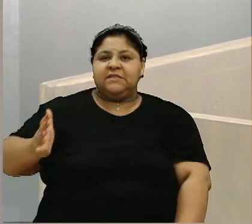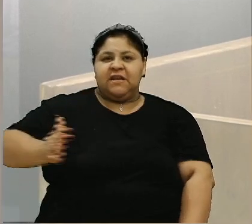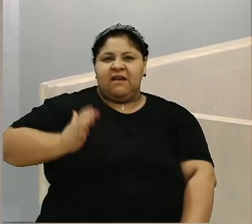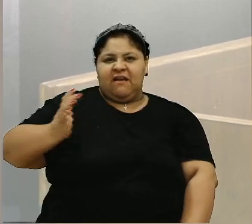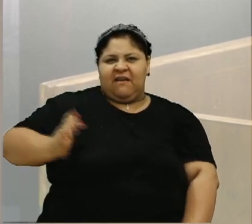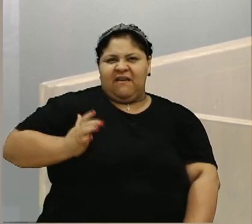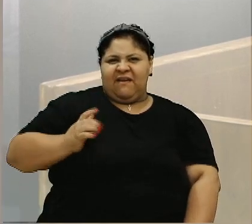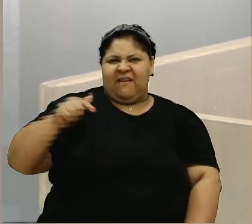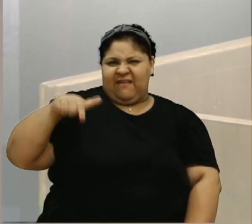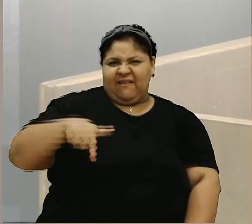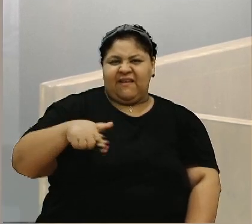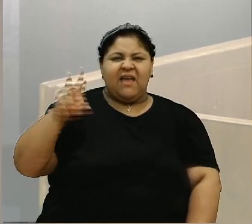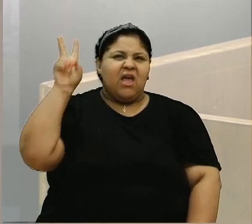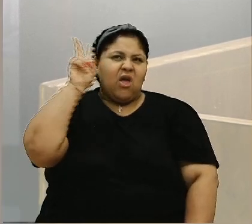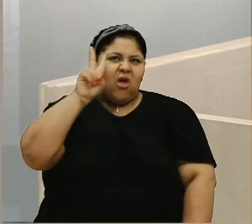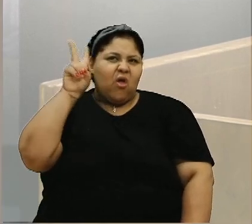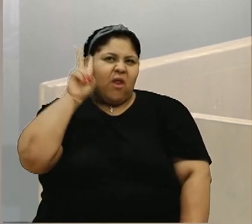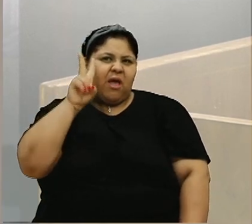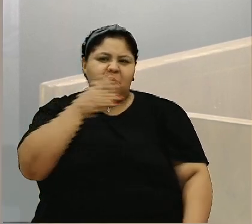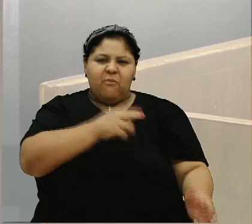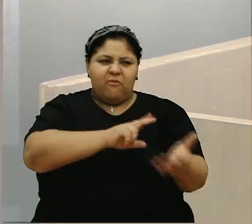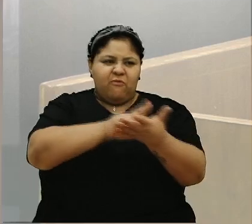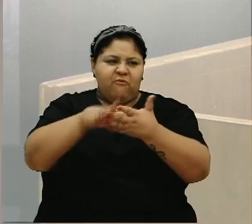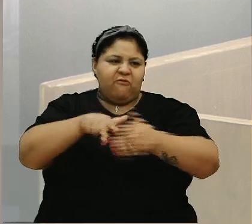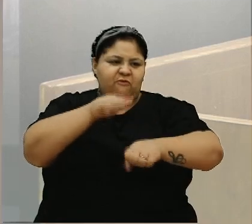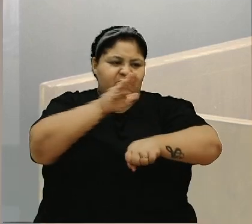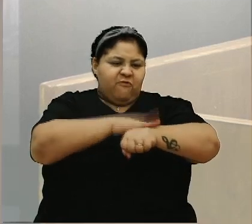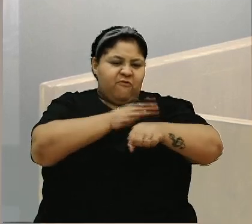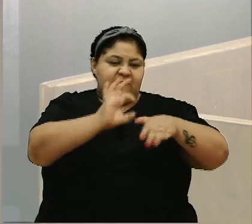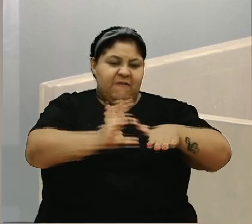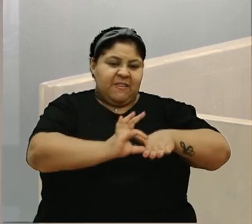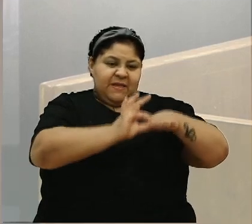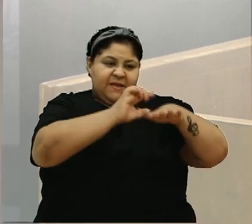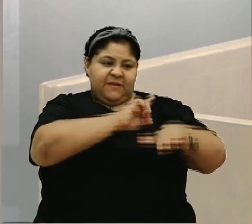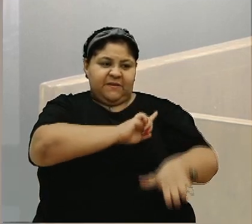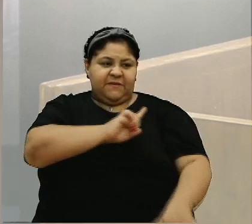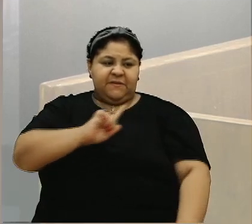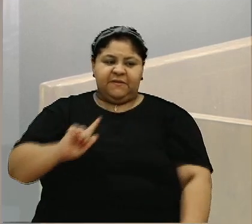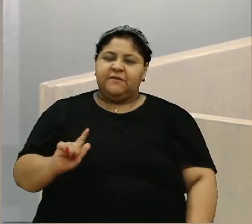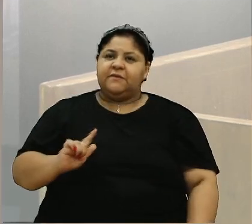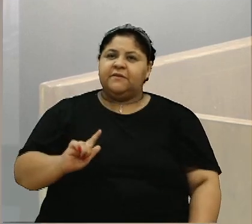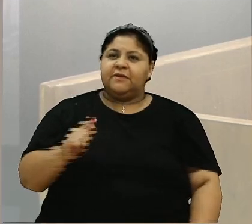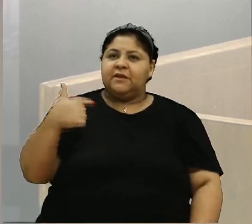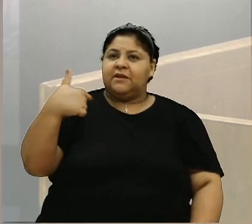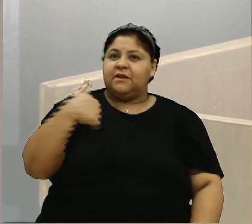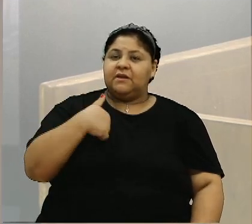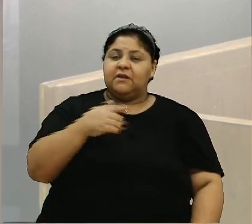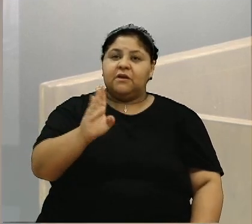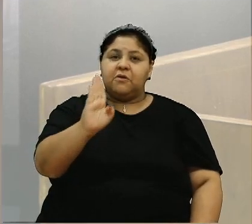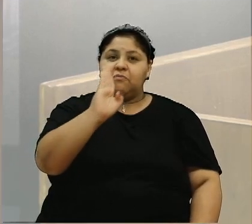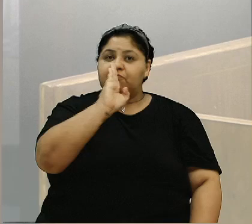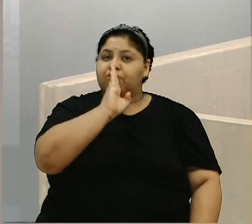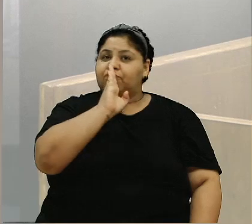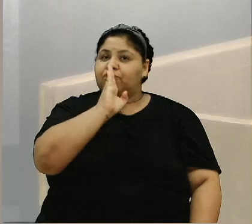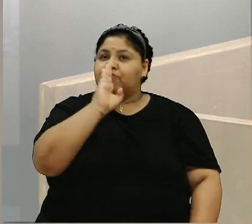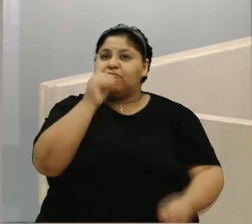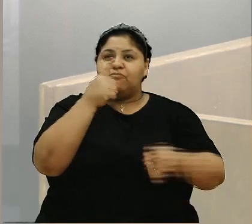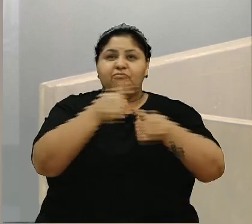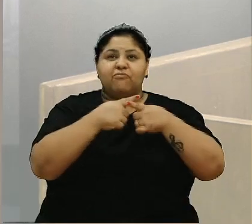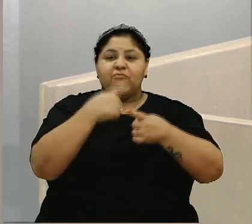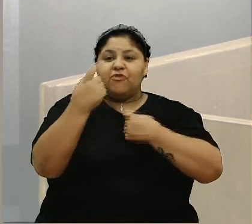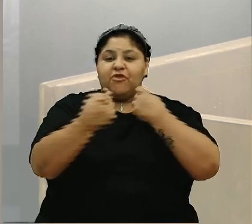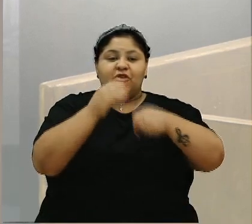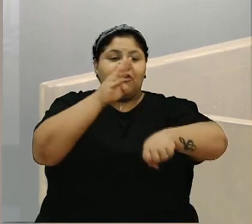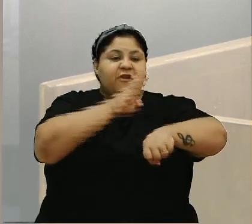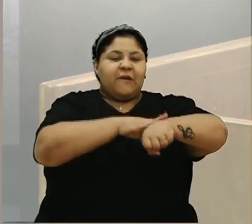Casa Legislativa, em muitos momentos, como líder de governo, eu fiquei quieta porque, em alguns